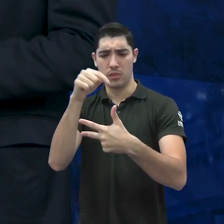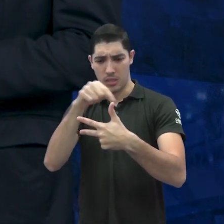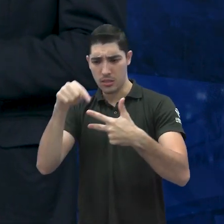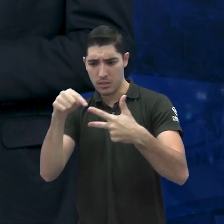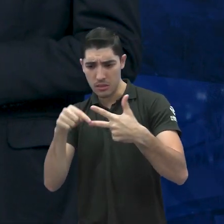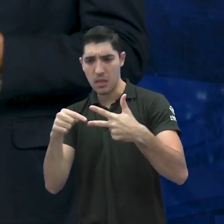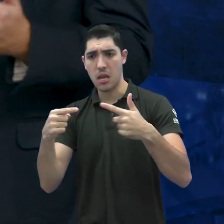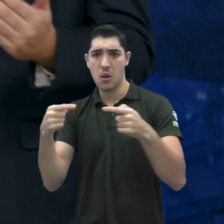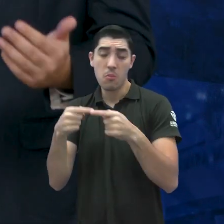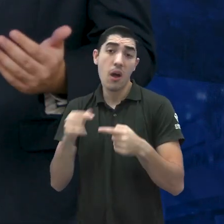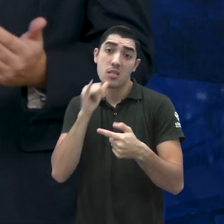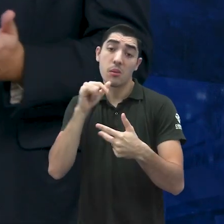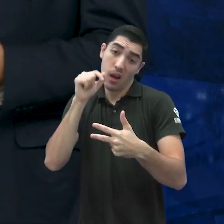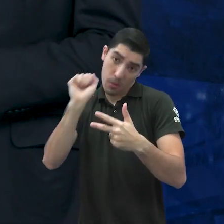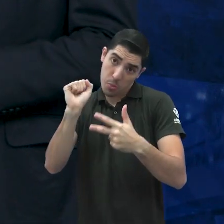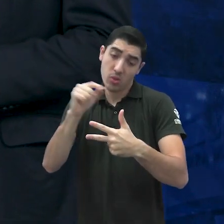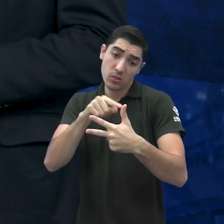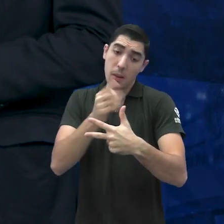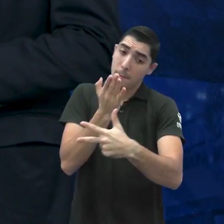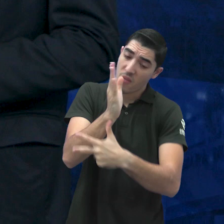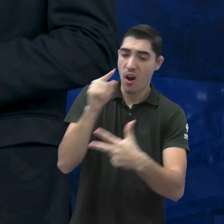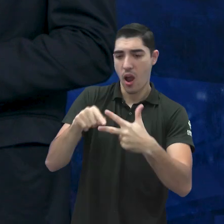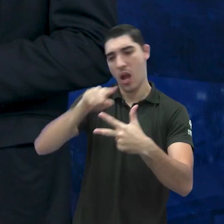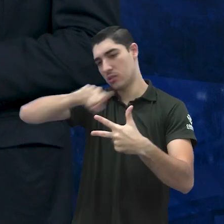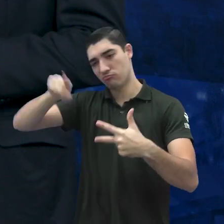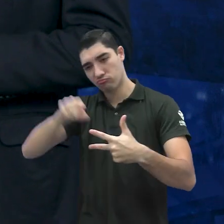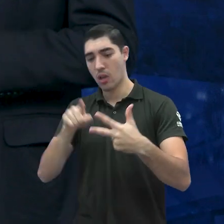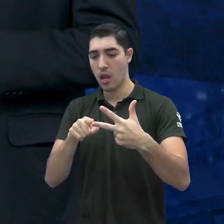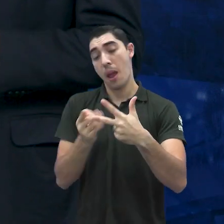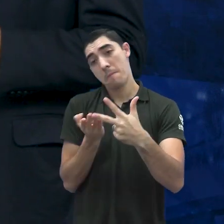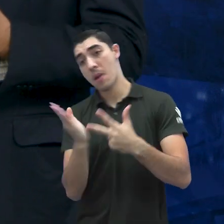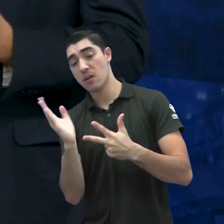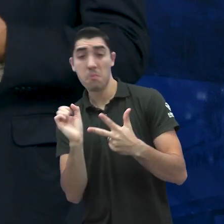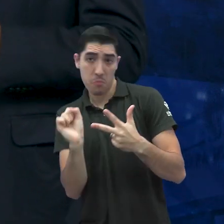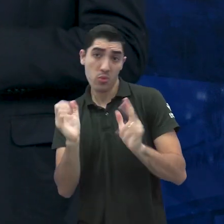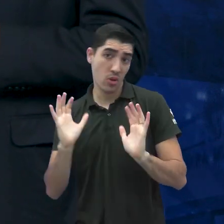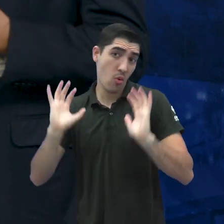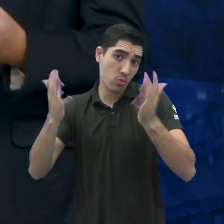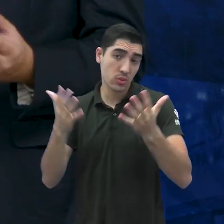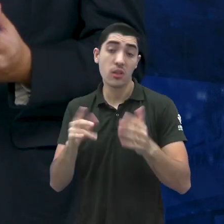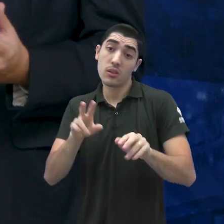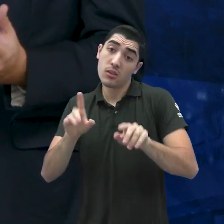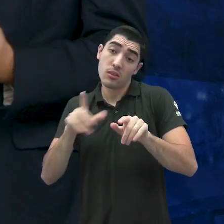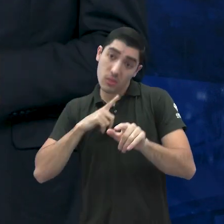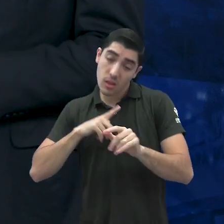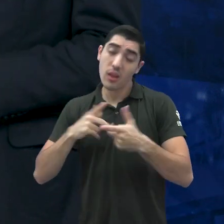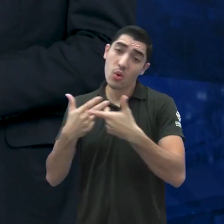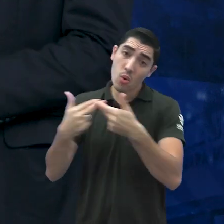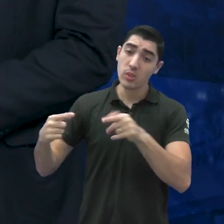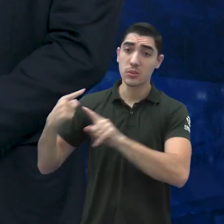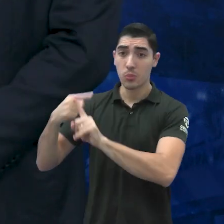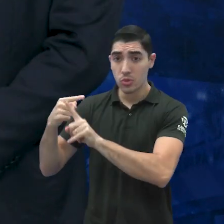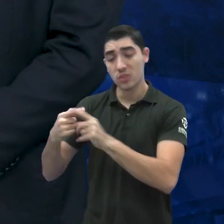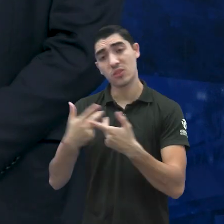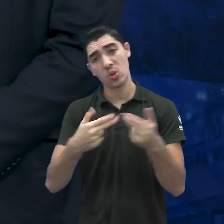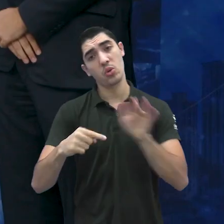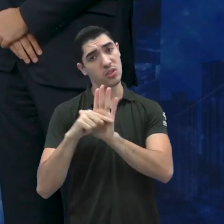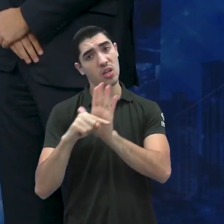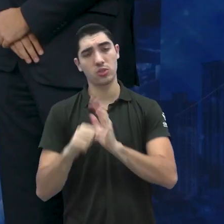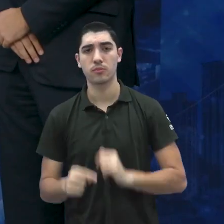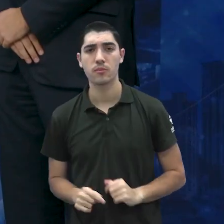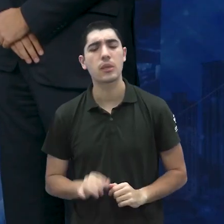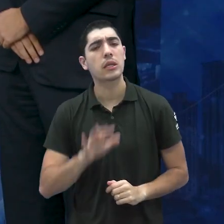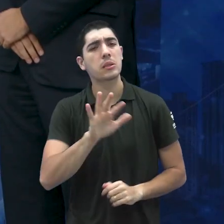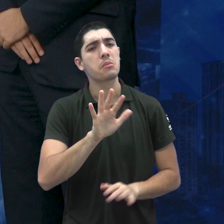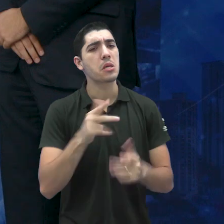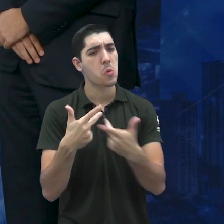outro. Então, de repente, pode ser aprovado um, não ser aprovado o outro ponto, e cada ponto tem os seus pontos positivos e os seus pontos negativos. E